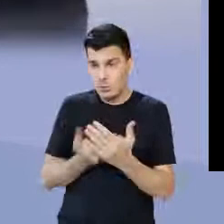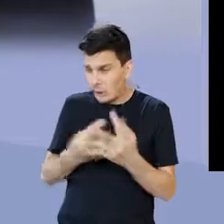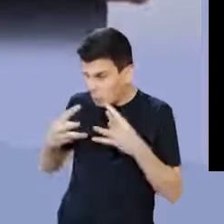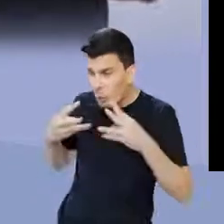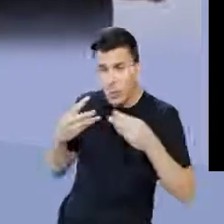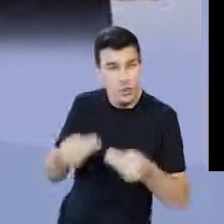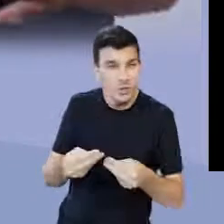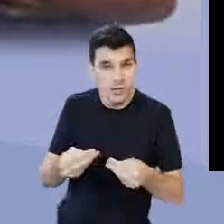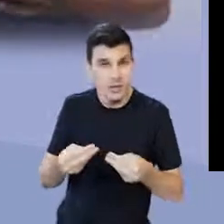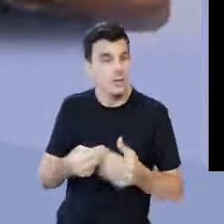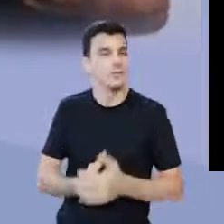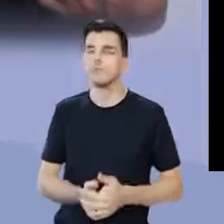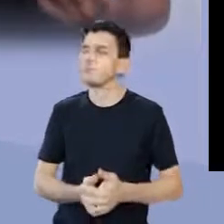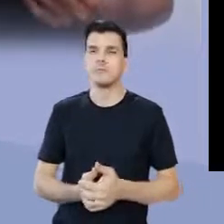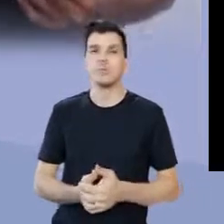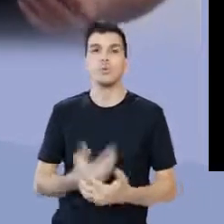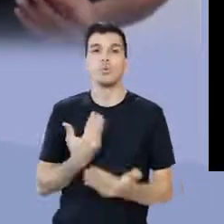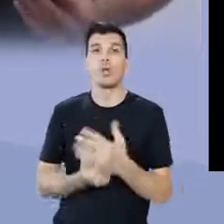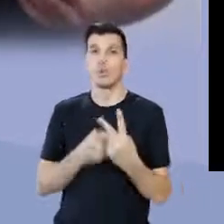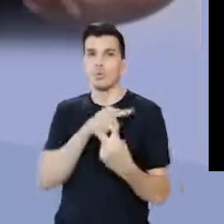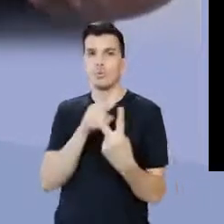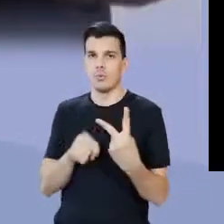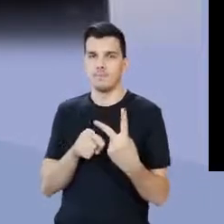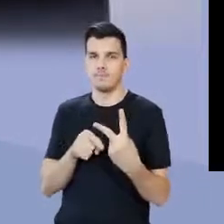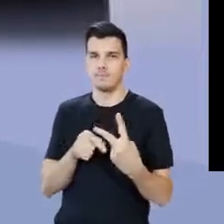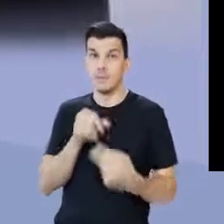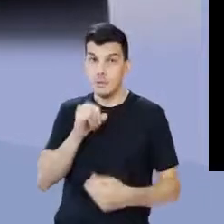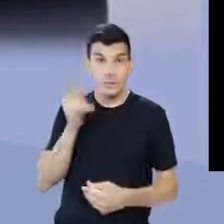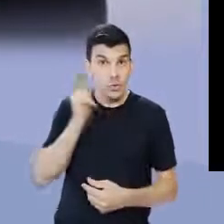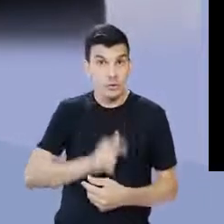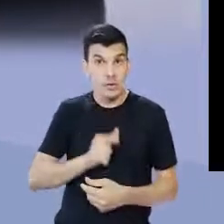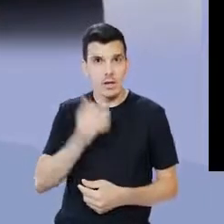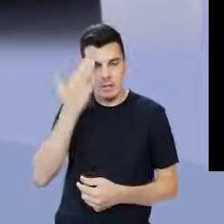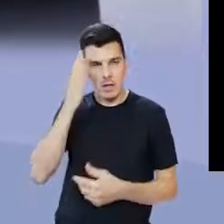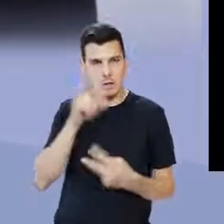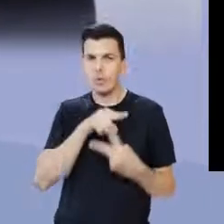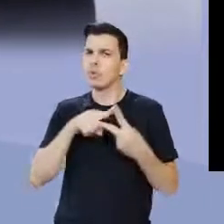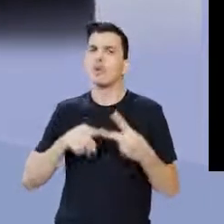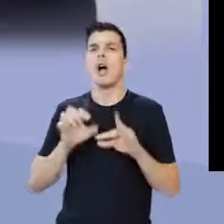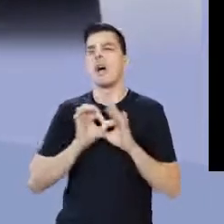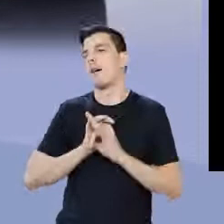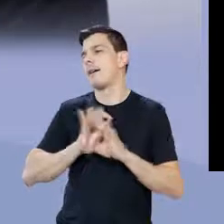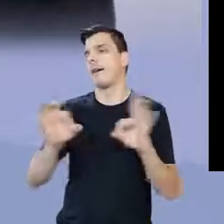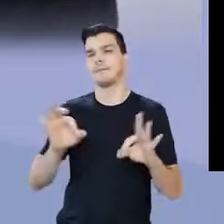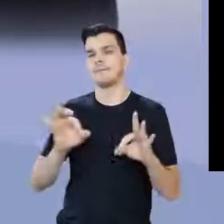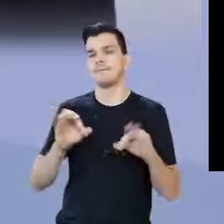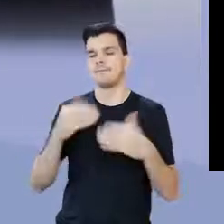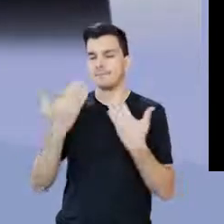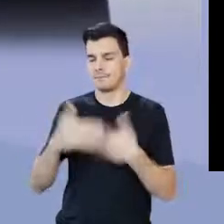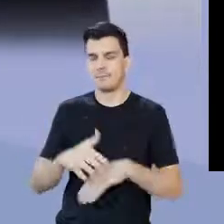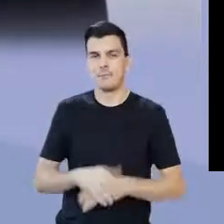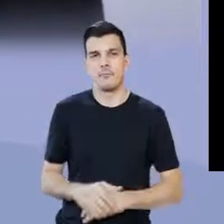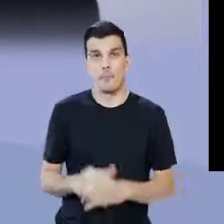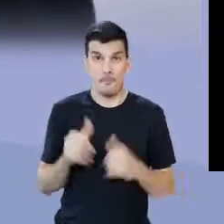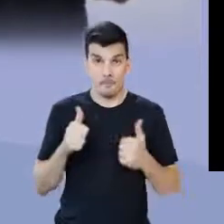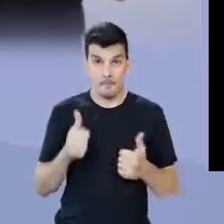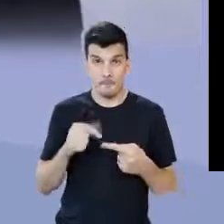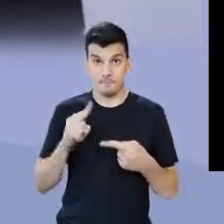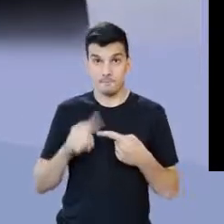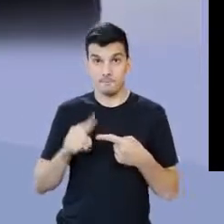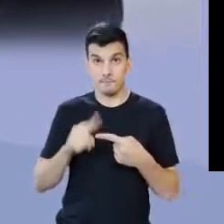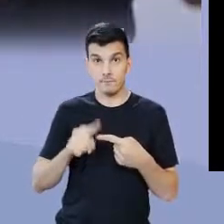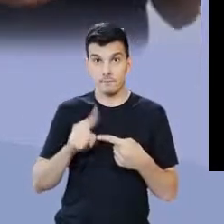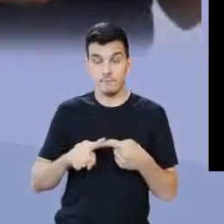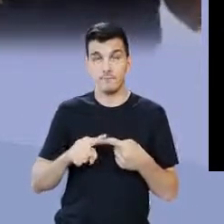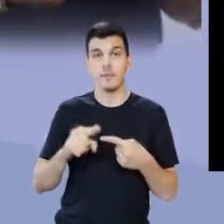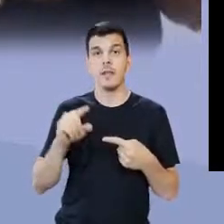1000? Não. Nós vamos estudar apenas 2. Se você conseguir entender as 2, você entende todo mundo grego. Eu estou falando